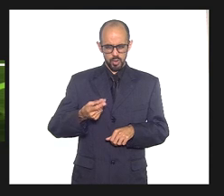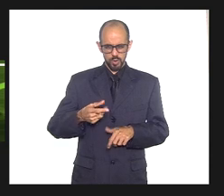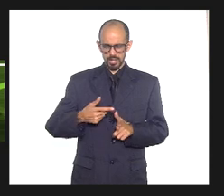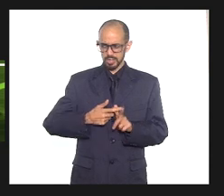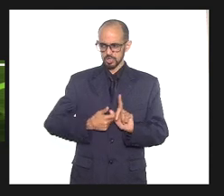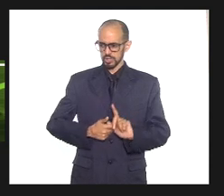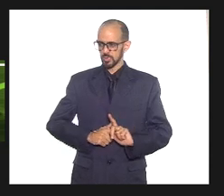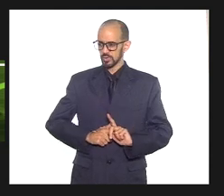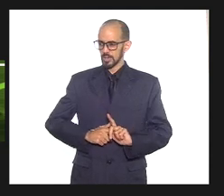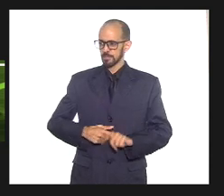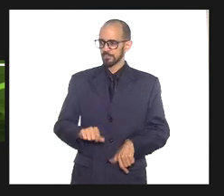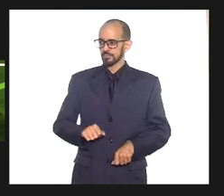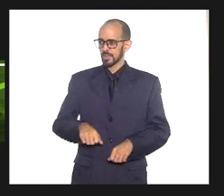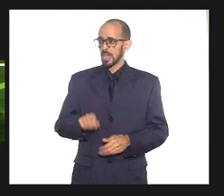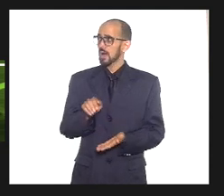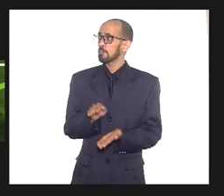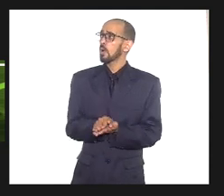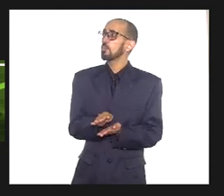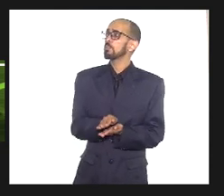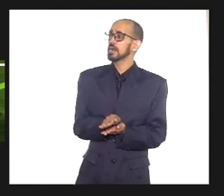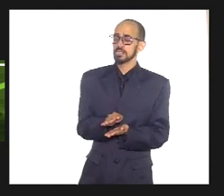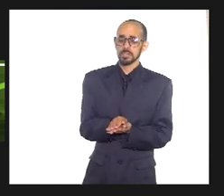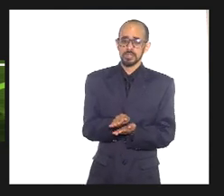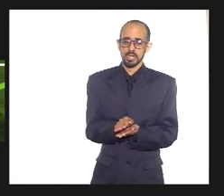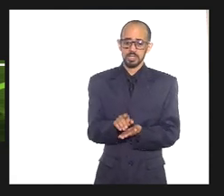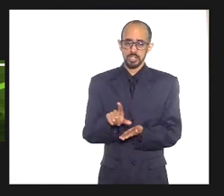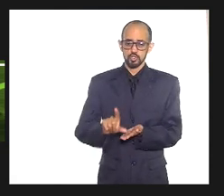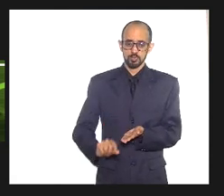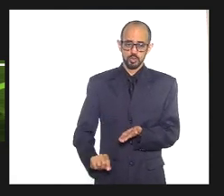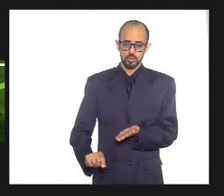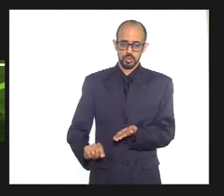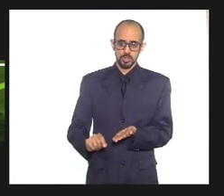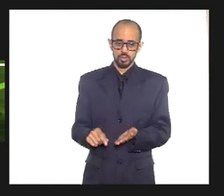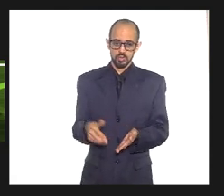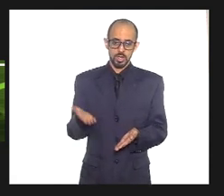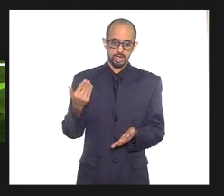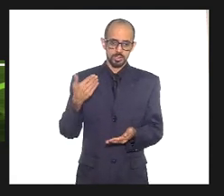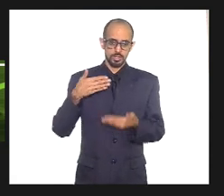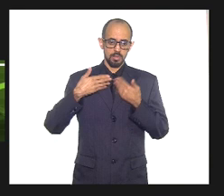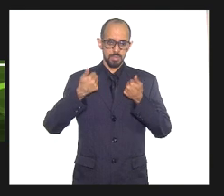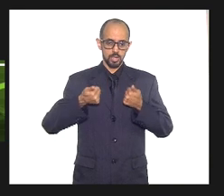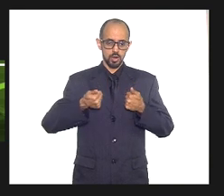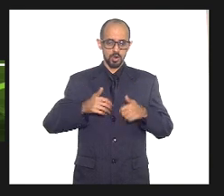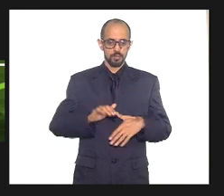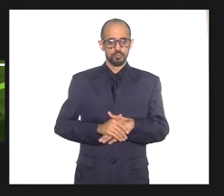vem caindo, né? Já foi melhor, hoje tem 99,6